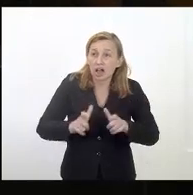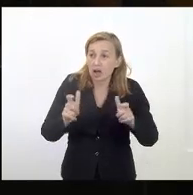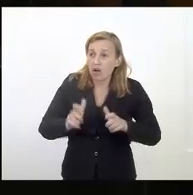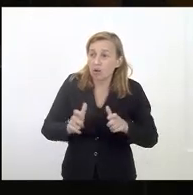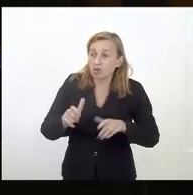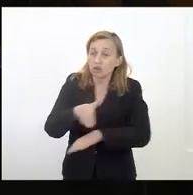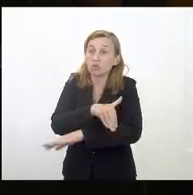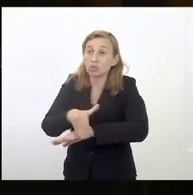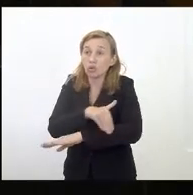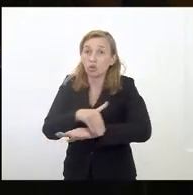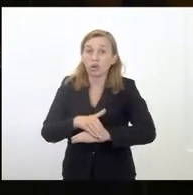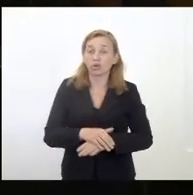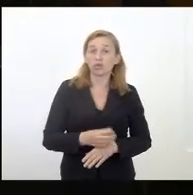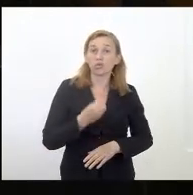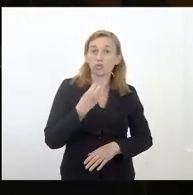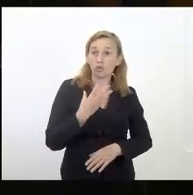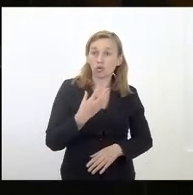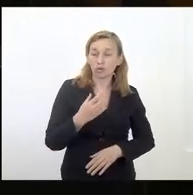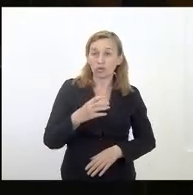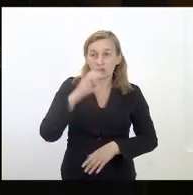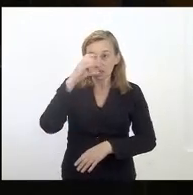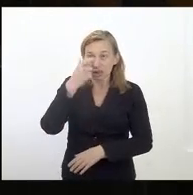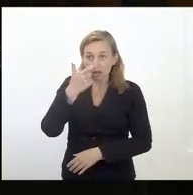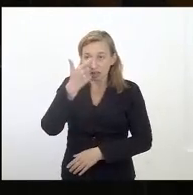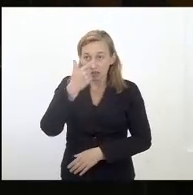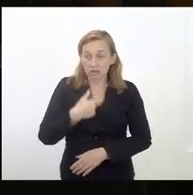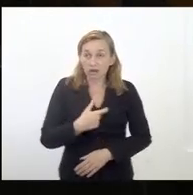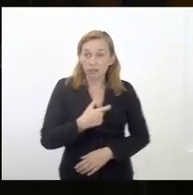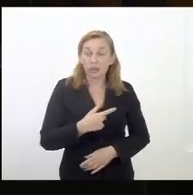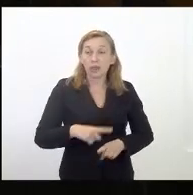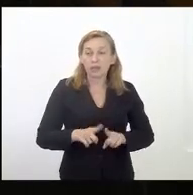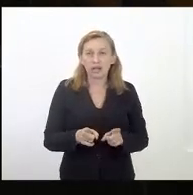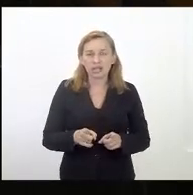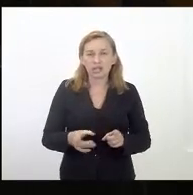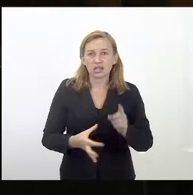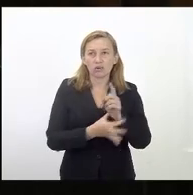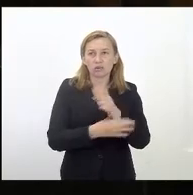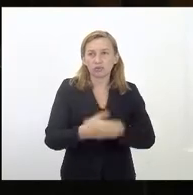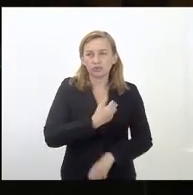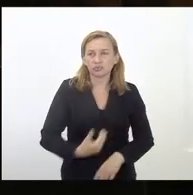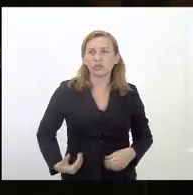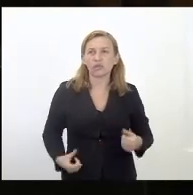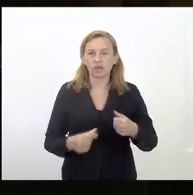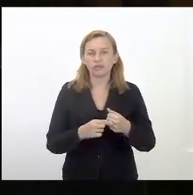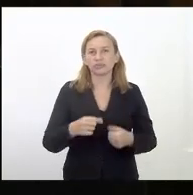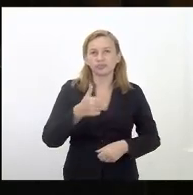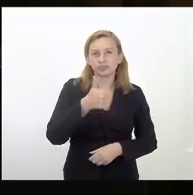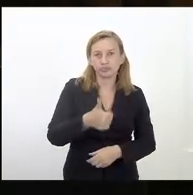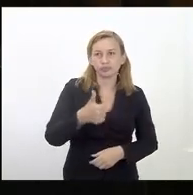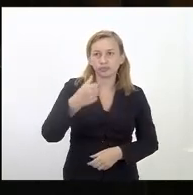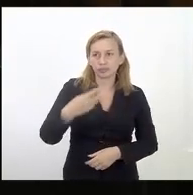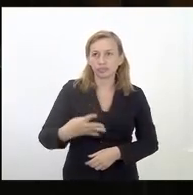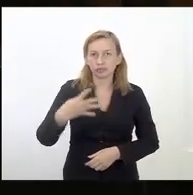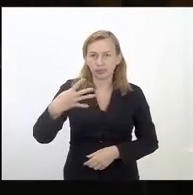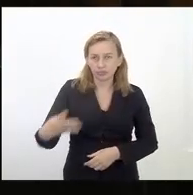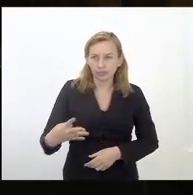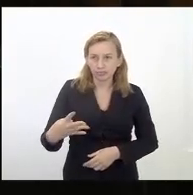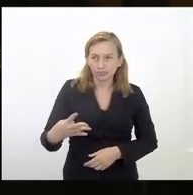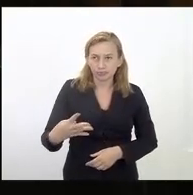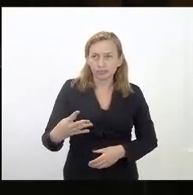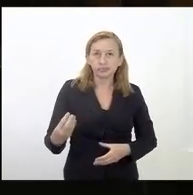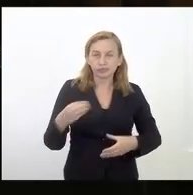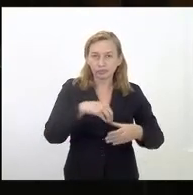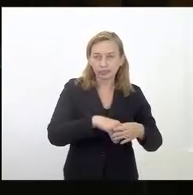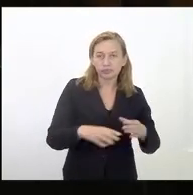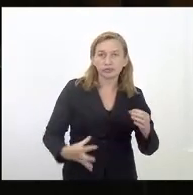fazer como um bom cidadão agora a guarda municipal como está disposto no Artigo 144 da Constituição Federal integra